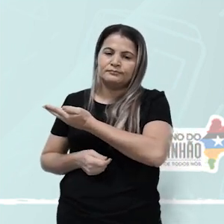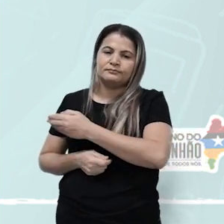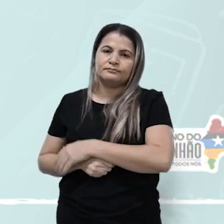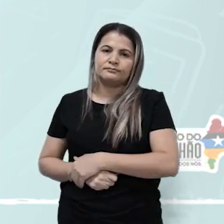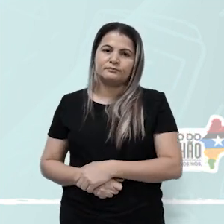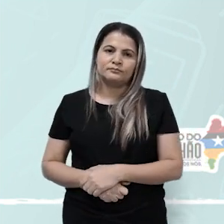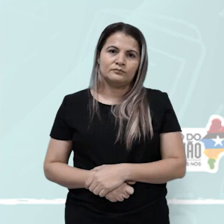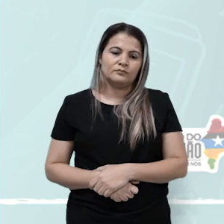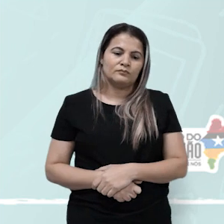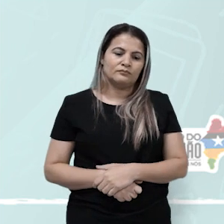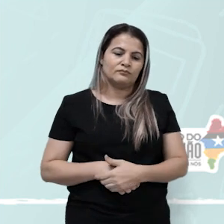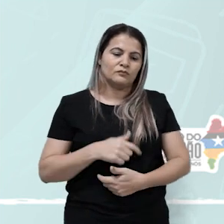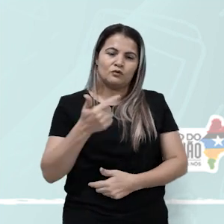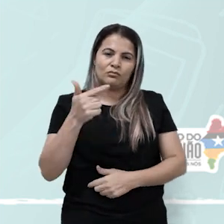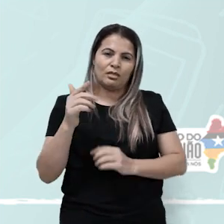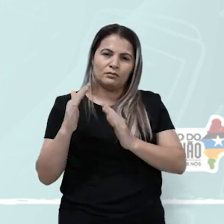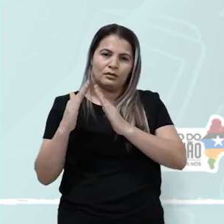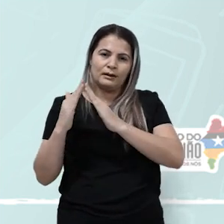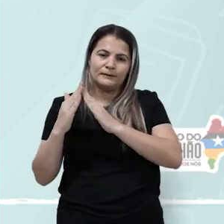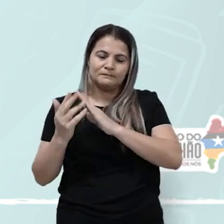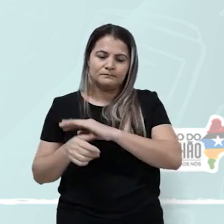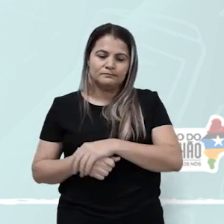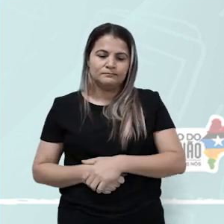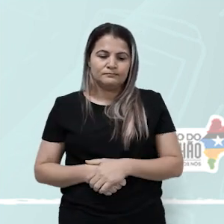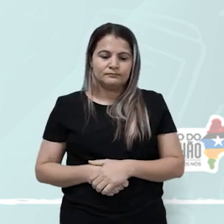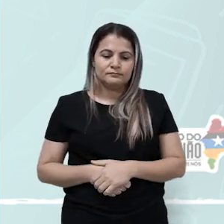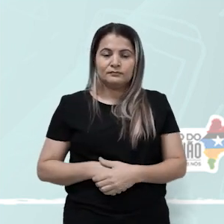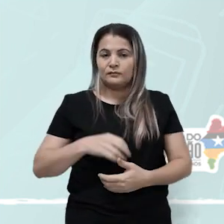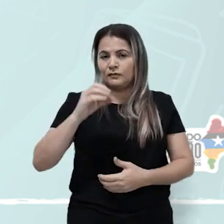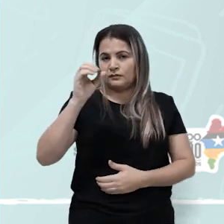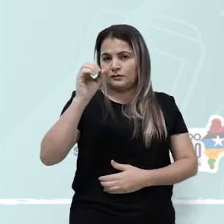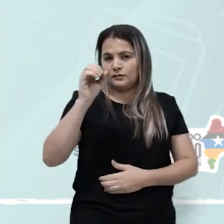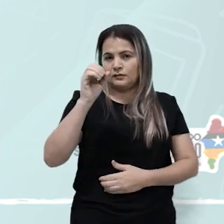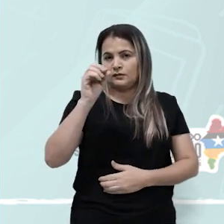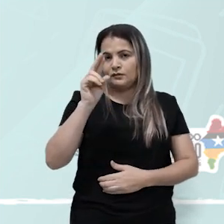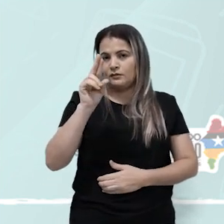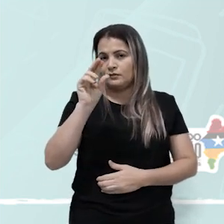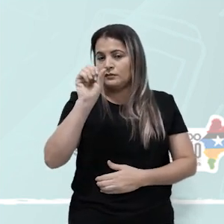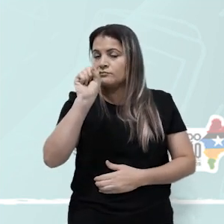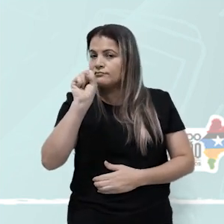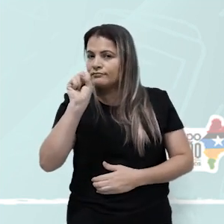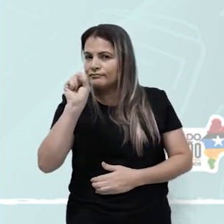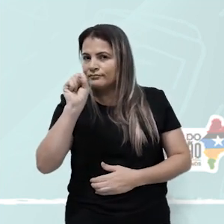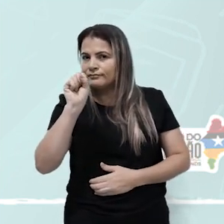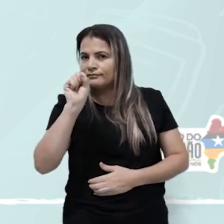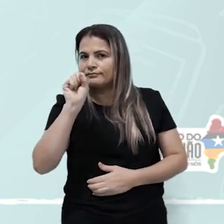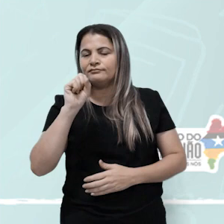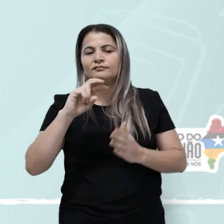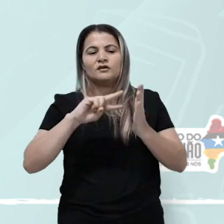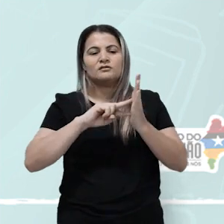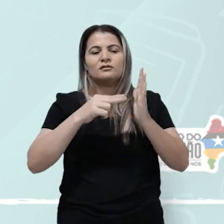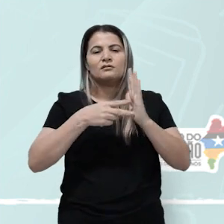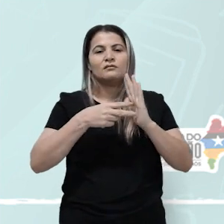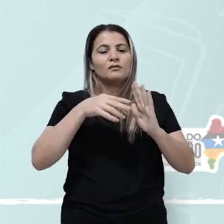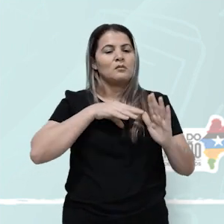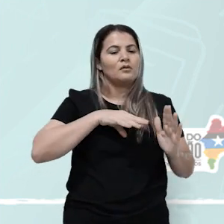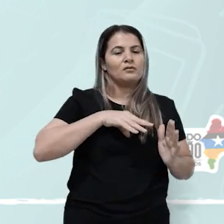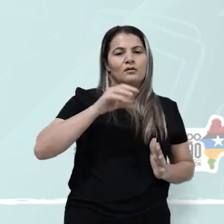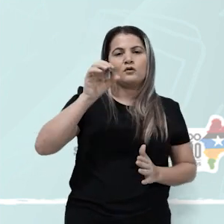lar, ou o sem teto. E o sufixo us equivale ao nosso oso.